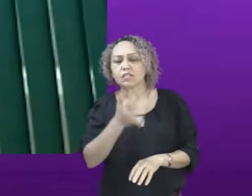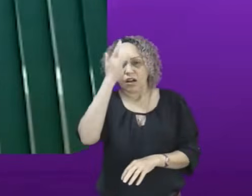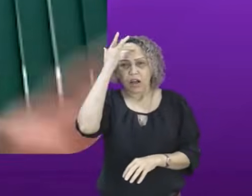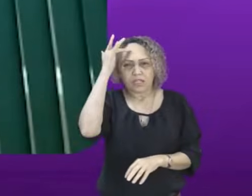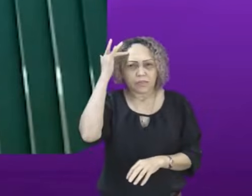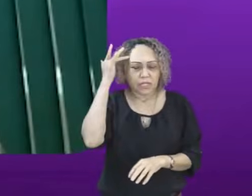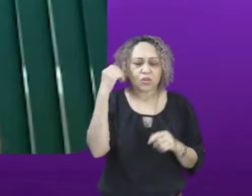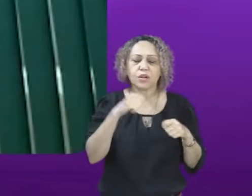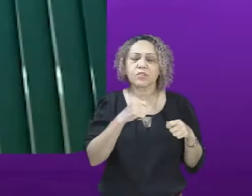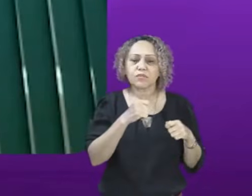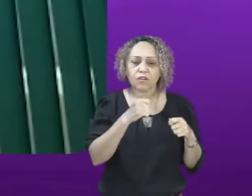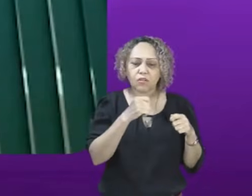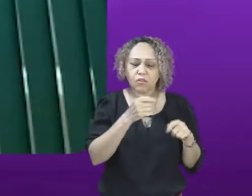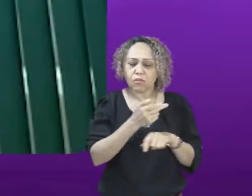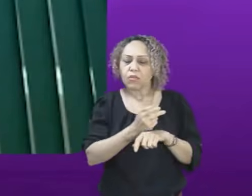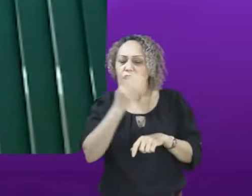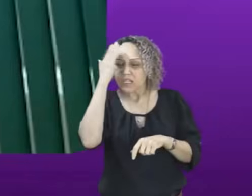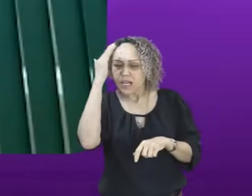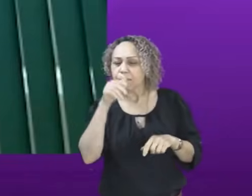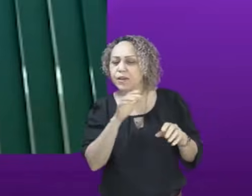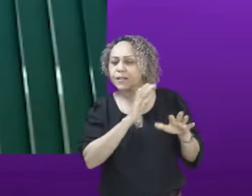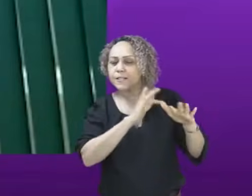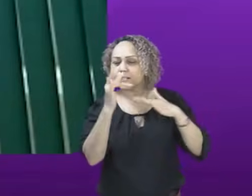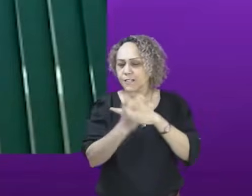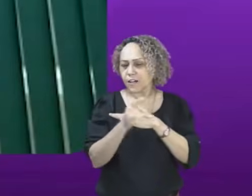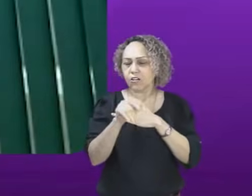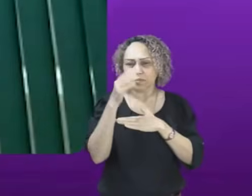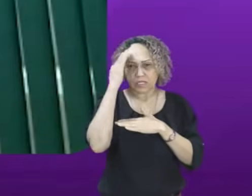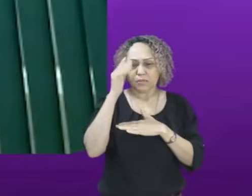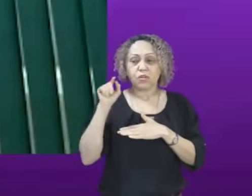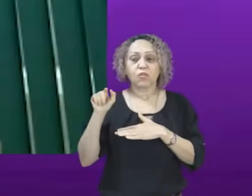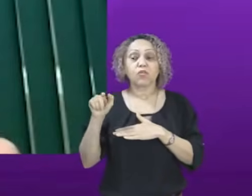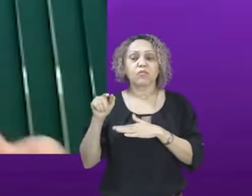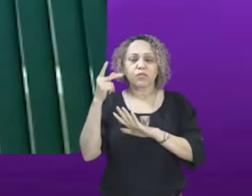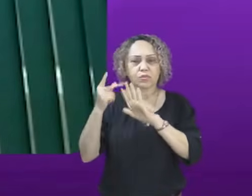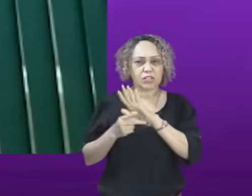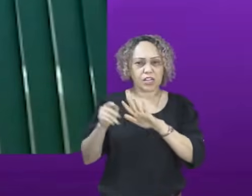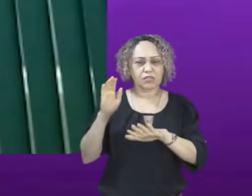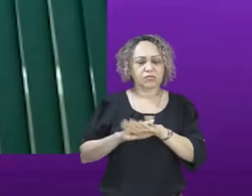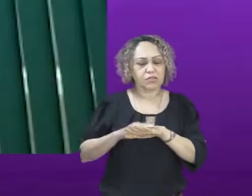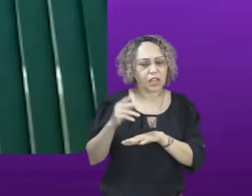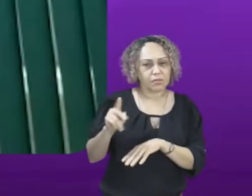dito sobre a educação, o que está sendo feito pela educação. E a mesma coisa, todos os outros